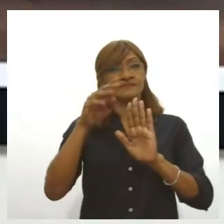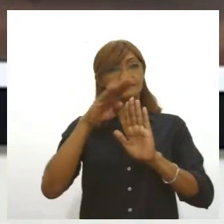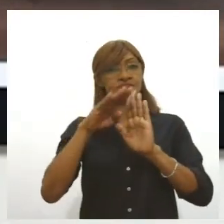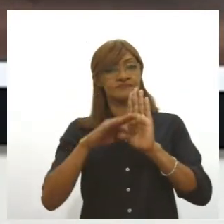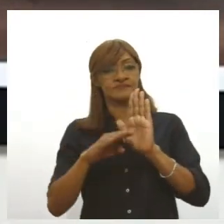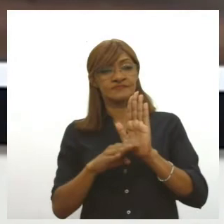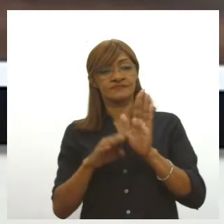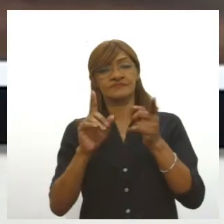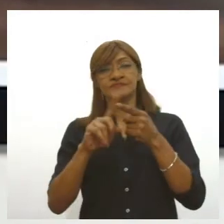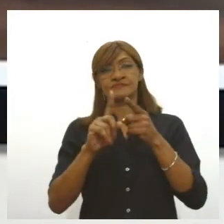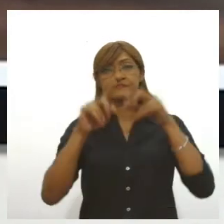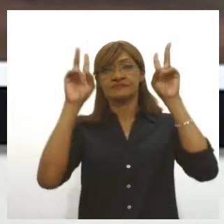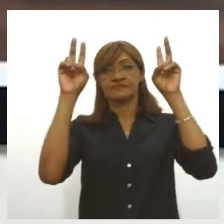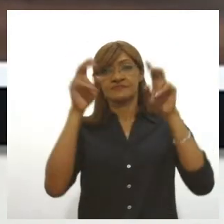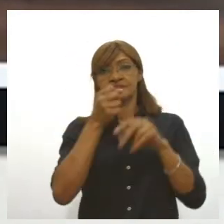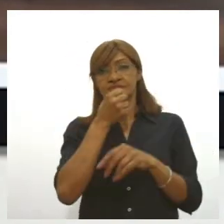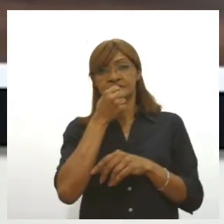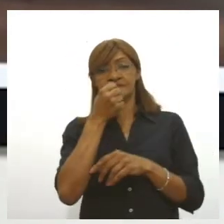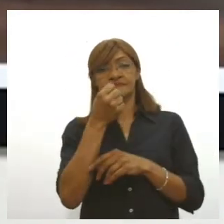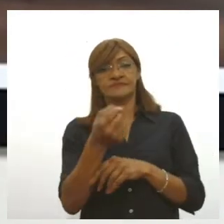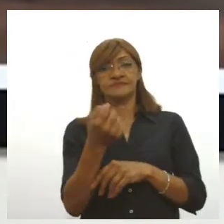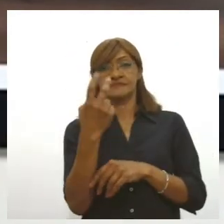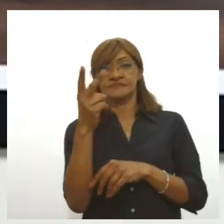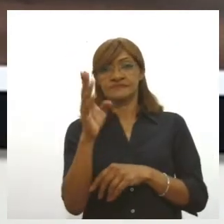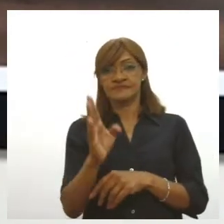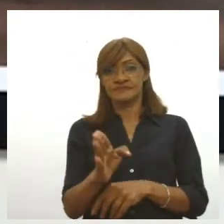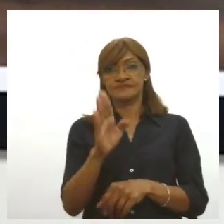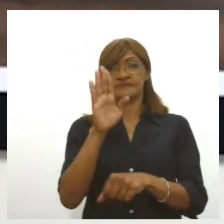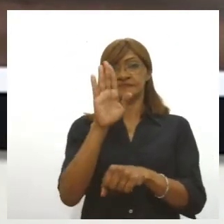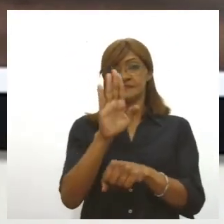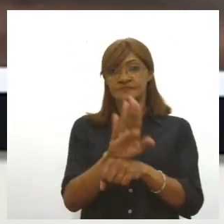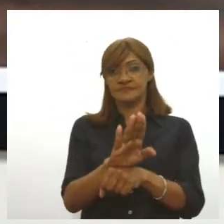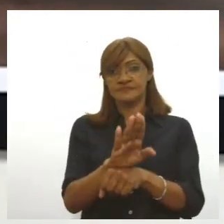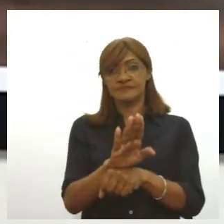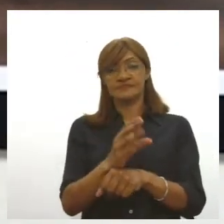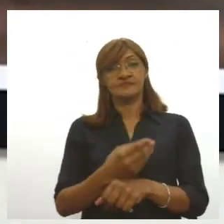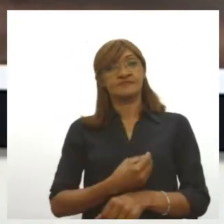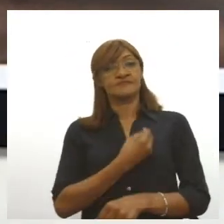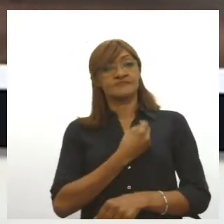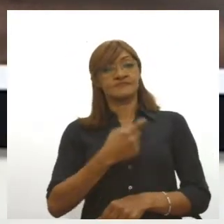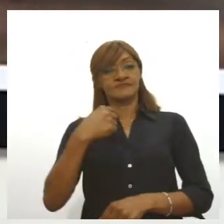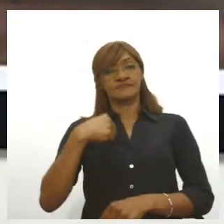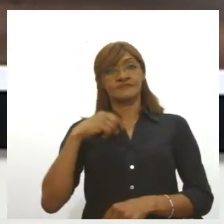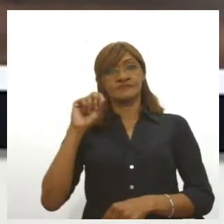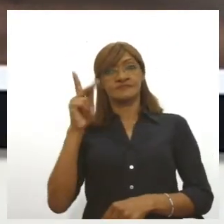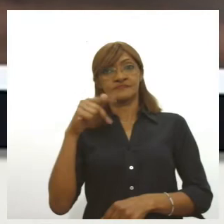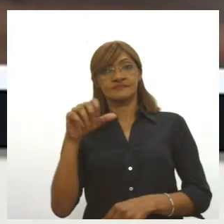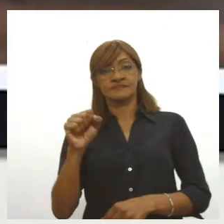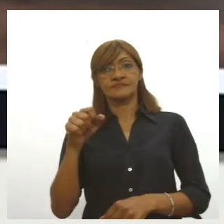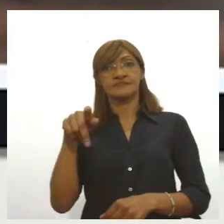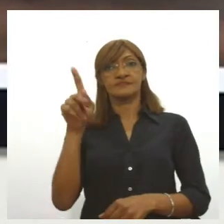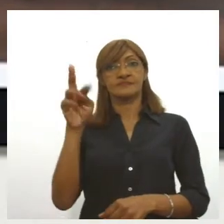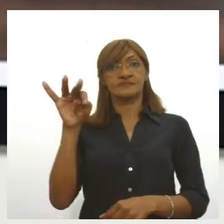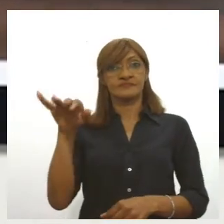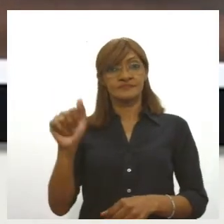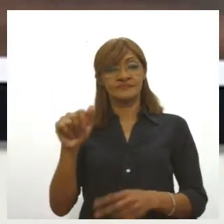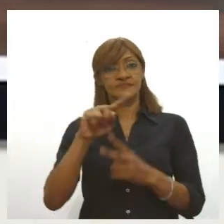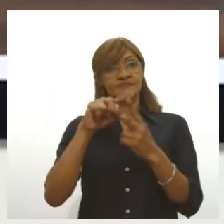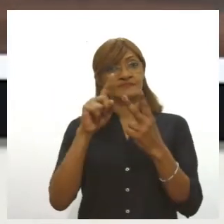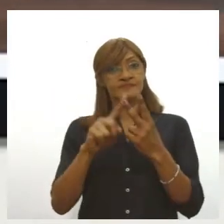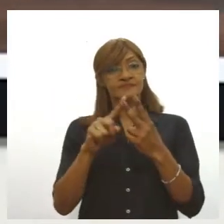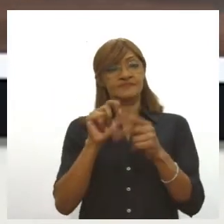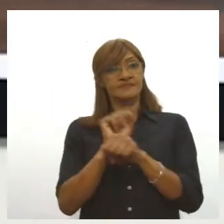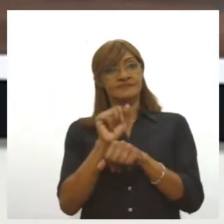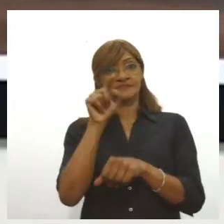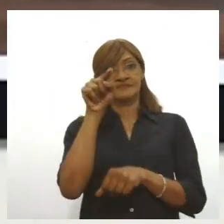programa Além da Pauta às 14h30. Lembrando que é ao vivo, eu, Sara Medeiros e Kátia Santana esperamos por